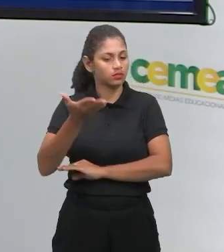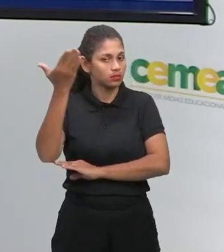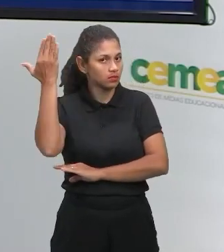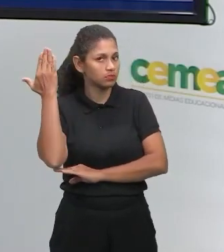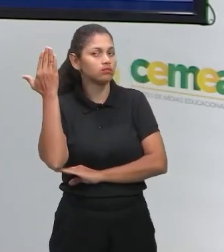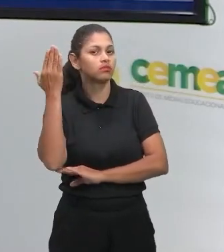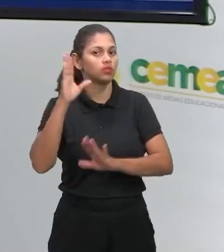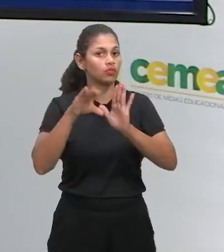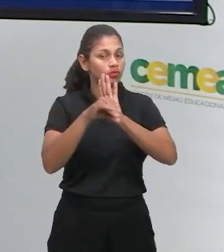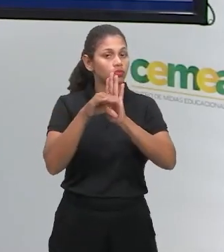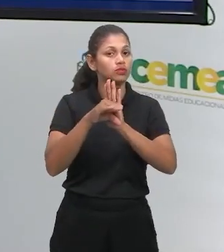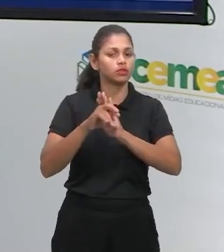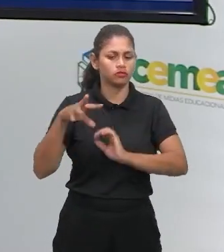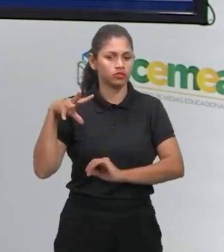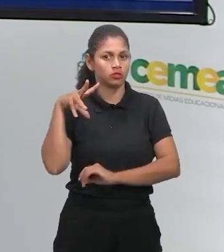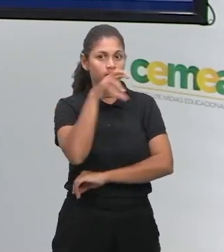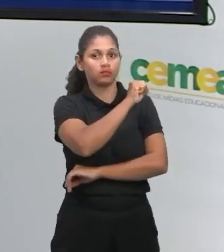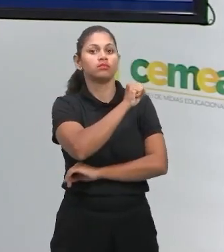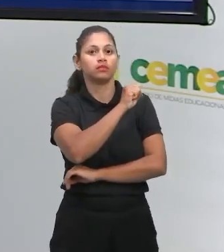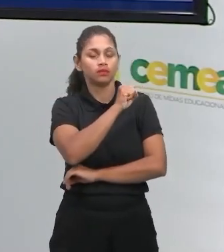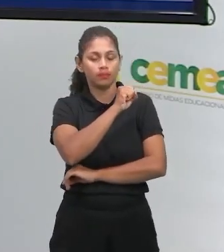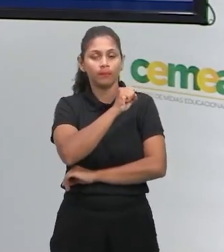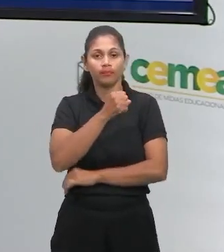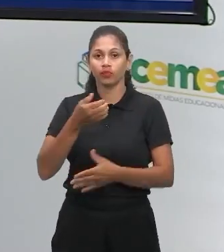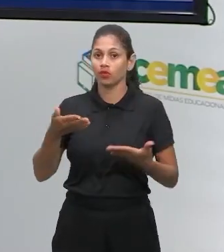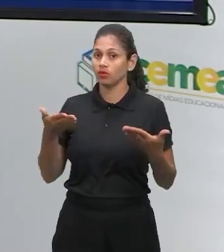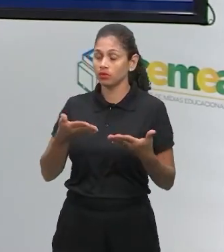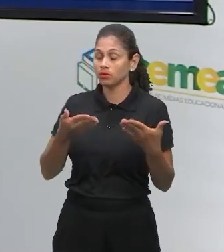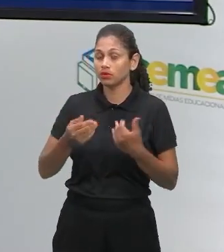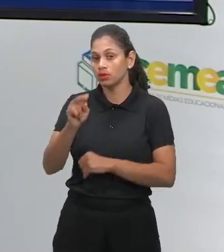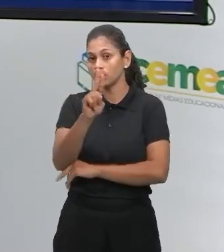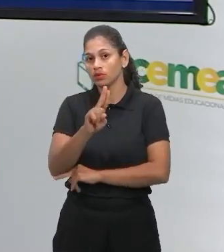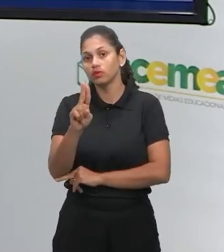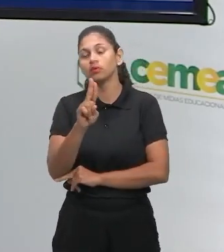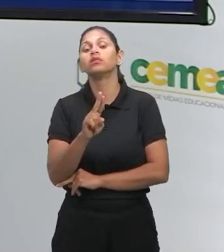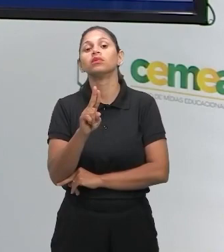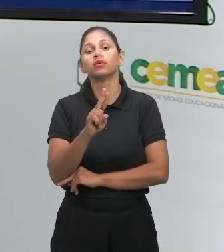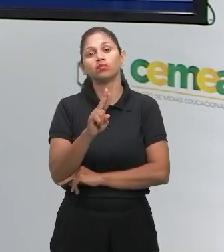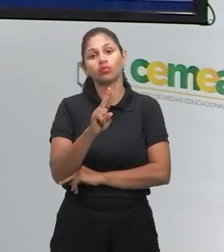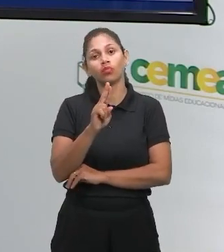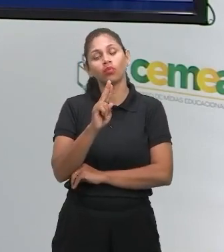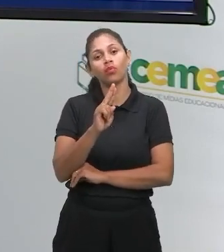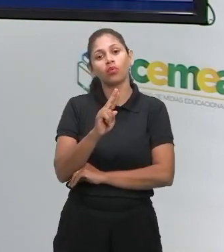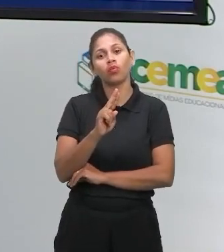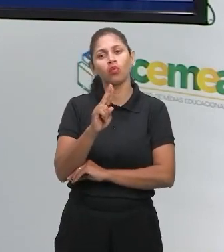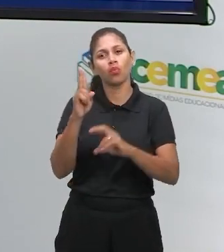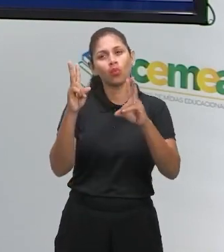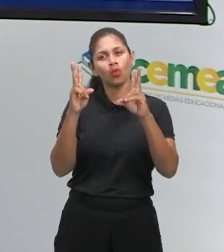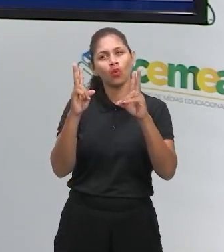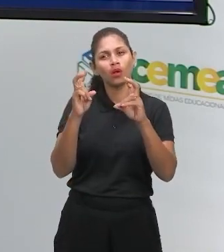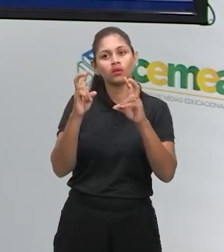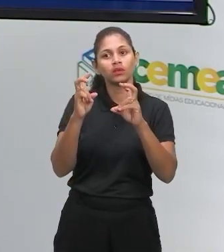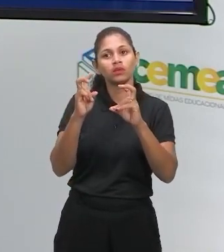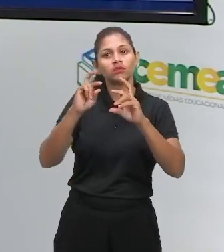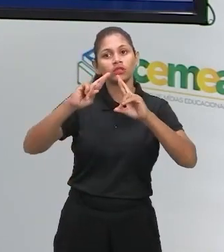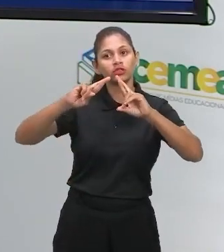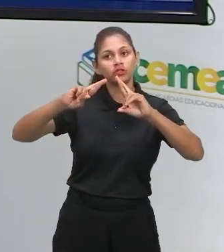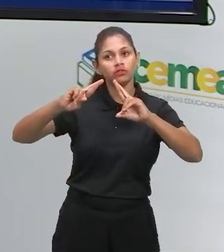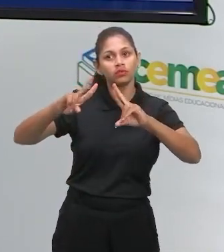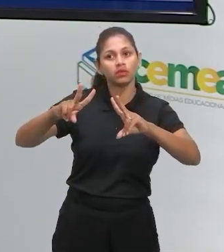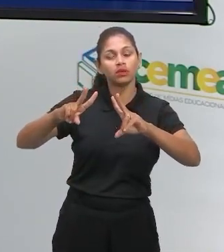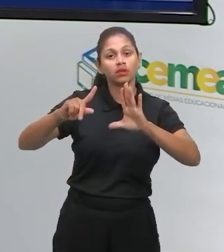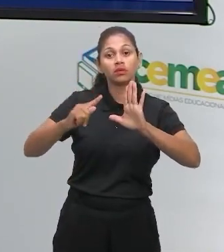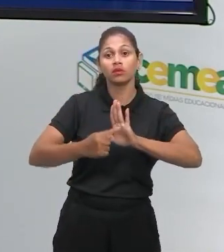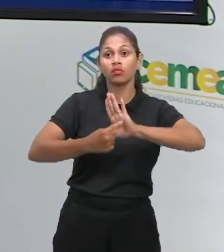isso, hoje em dia a gente utiliza um termo mais conhecido, que é o termo de velocidade média, representado por Vm.